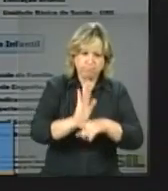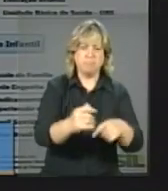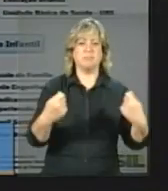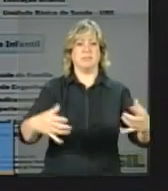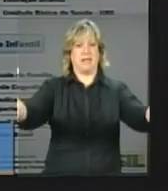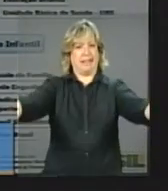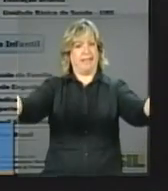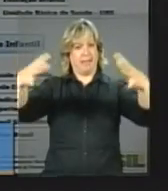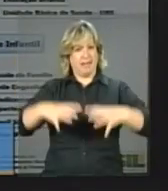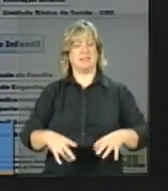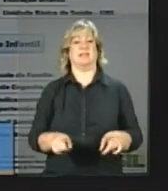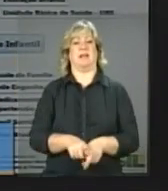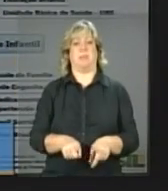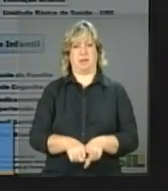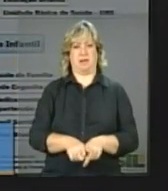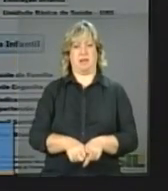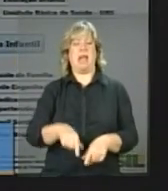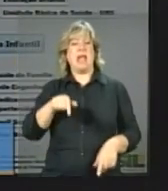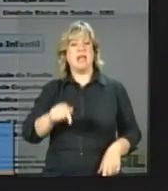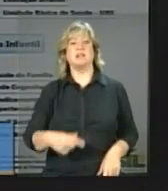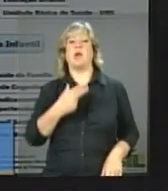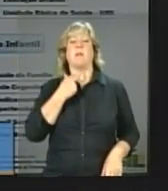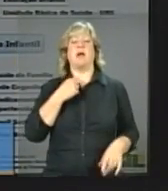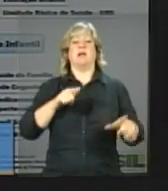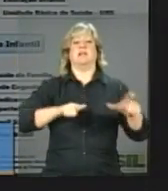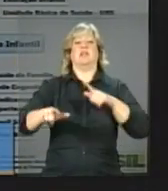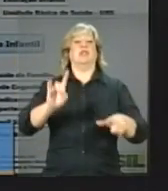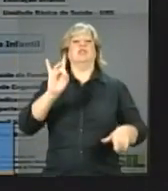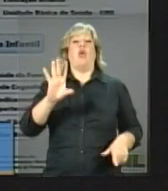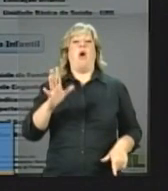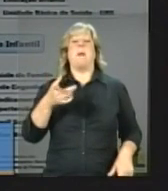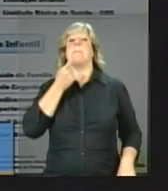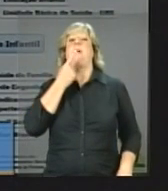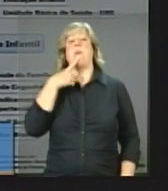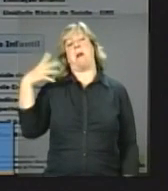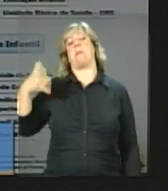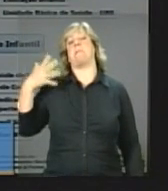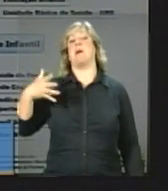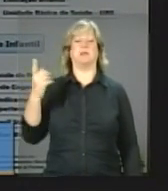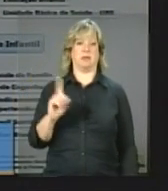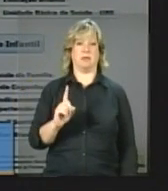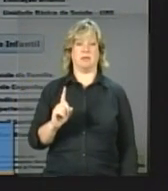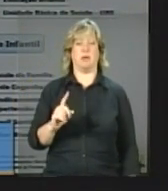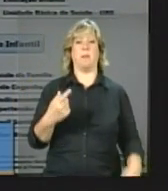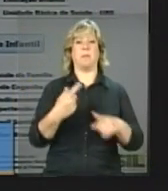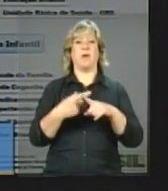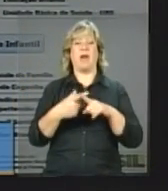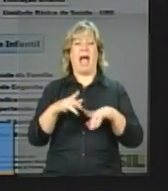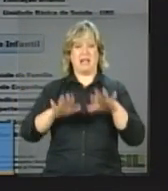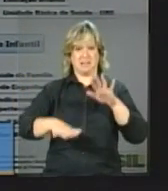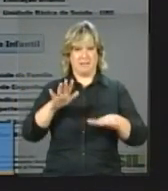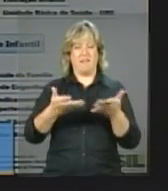pode ser uma ação, né, somente de discurso. Muitas vezes, a falta de acesso